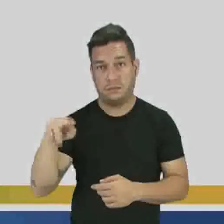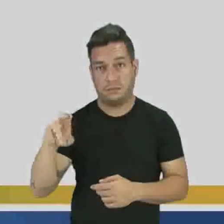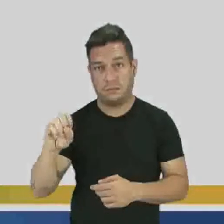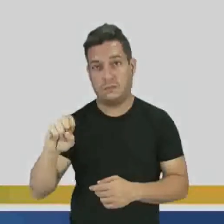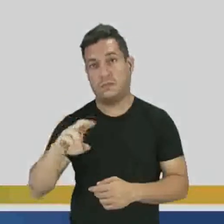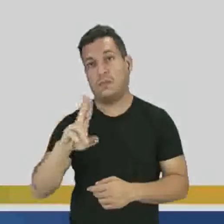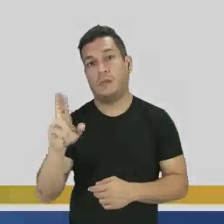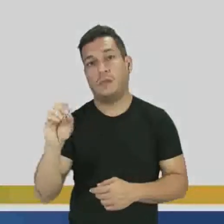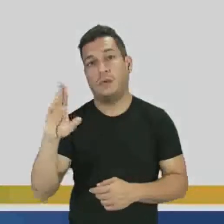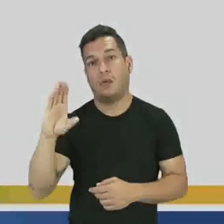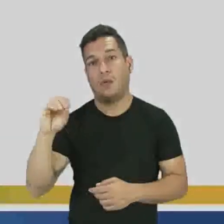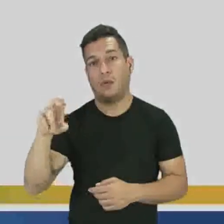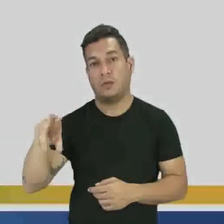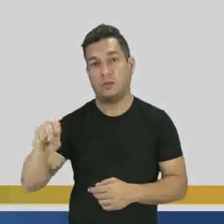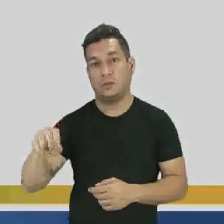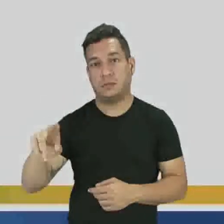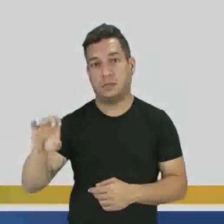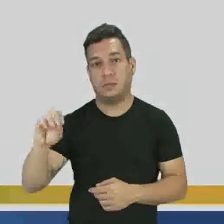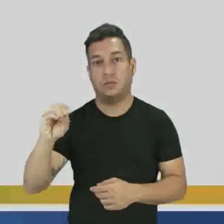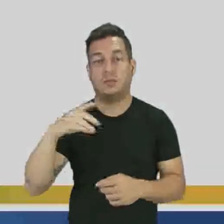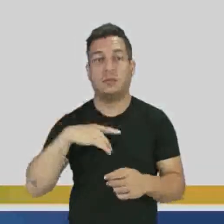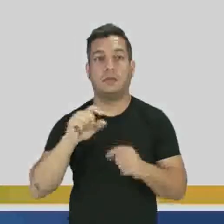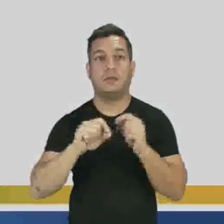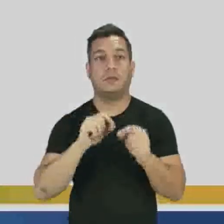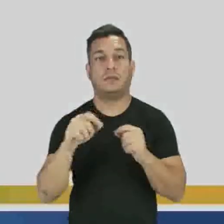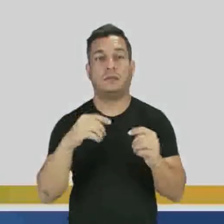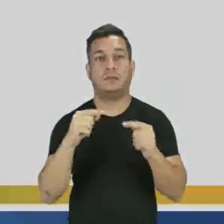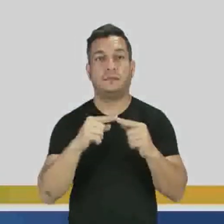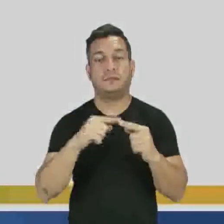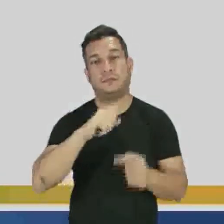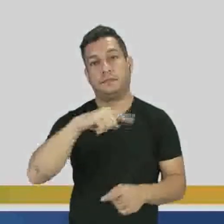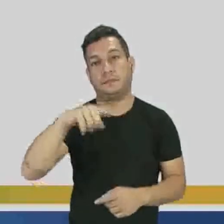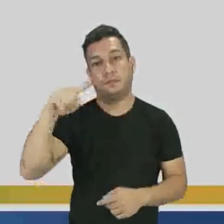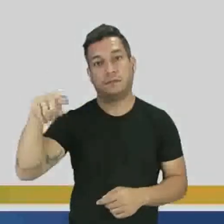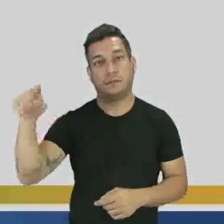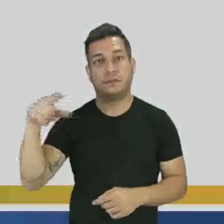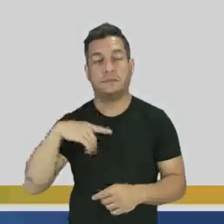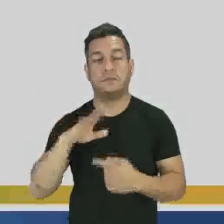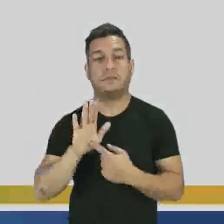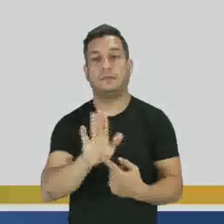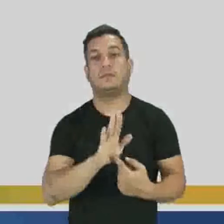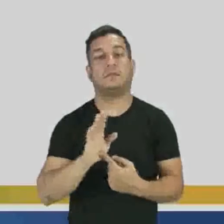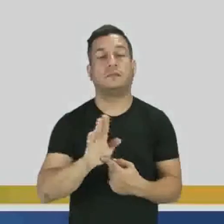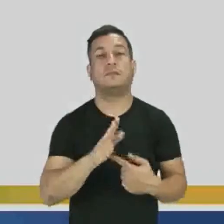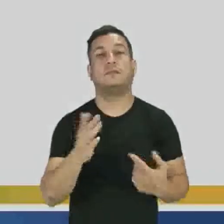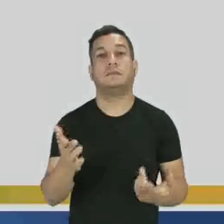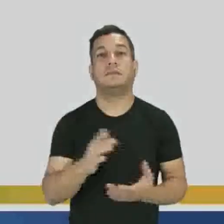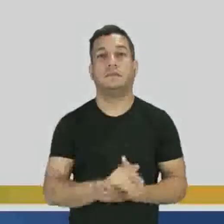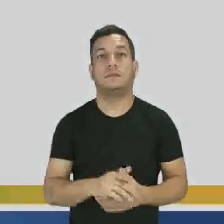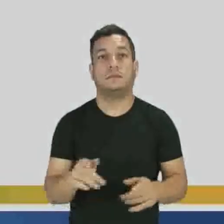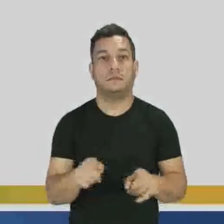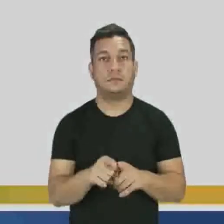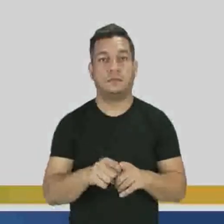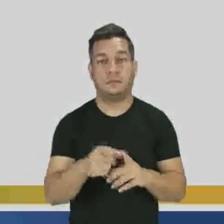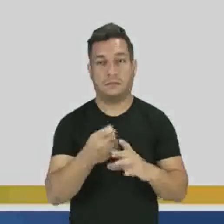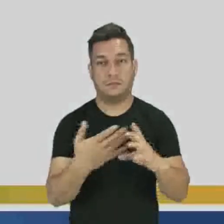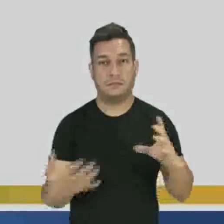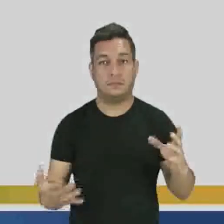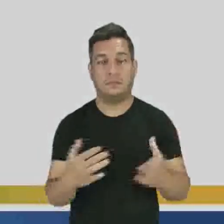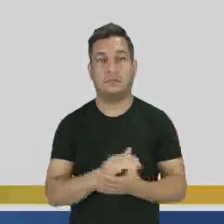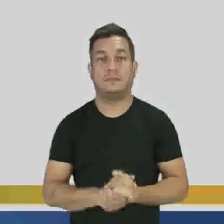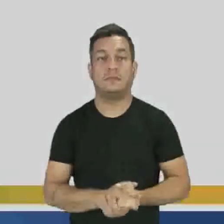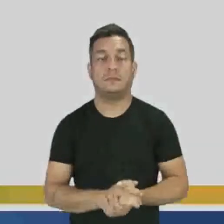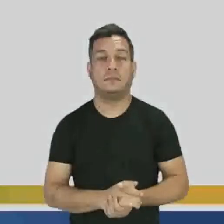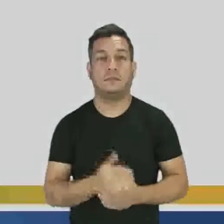cosseno, a gente vai ter, então, esse padrão oscilatório, segundo o que está descrito nas funções. Vamos, então, para as